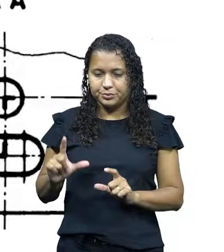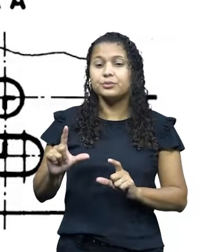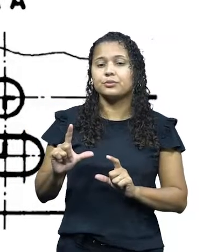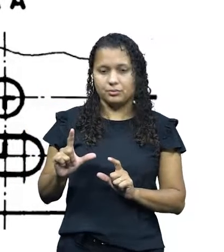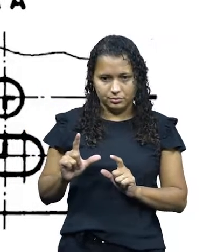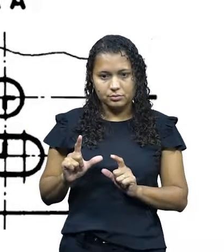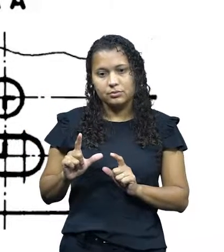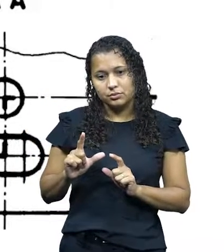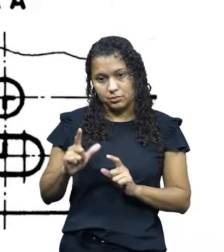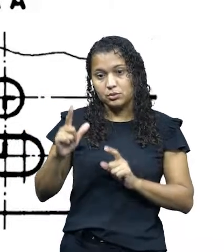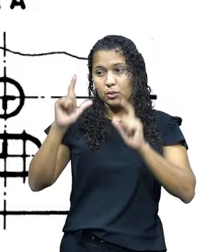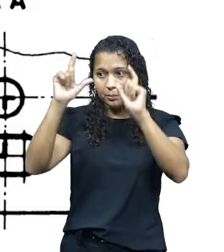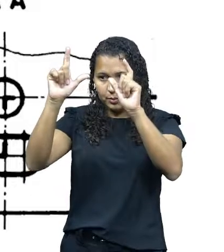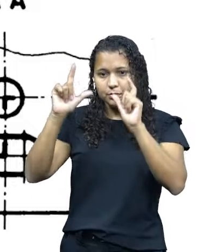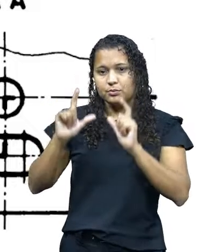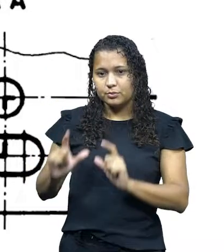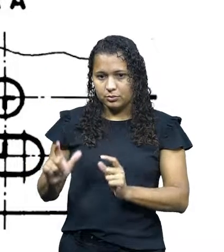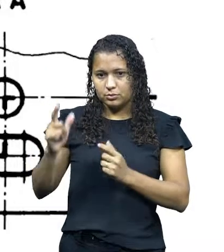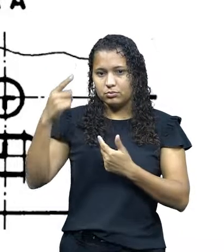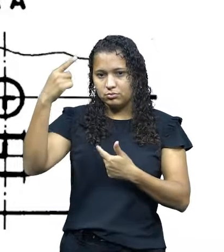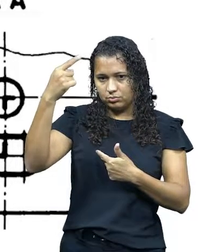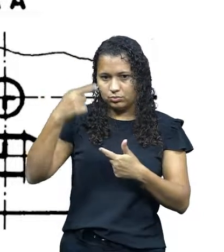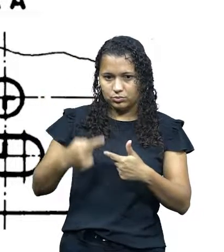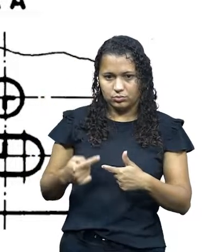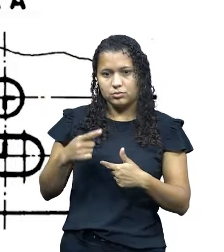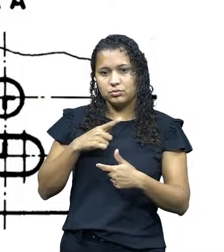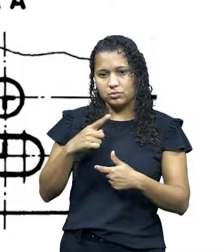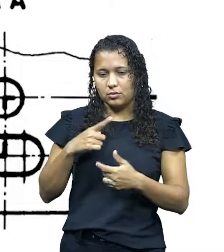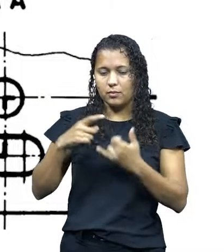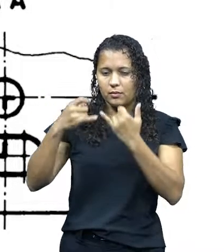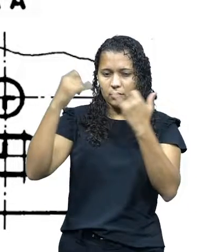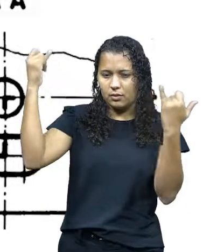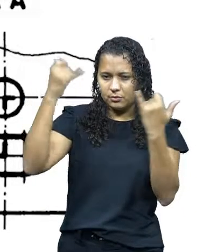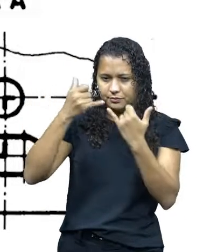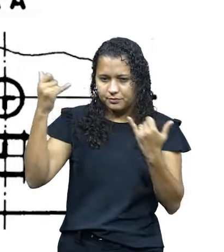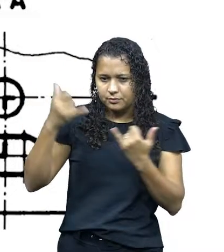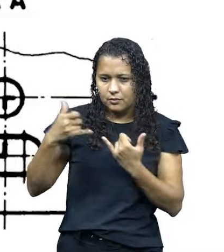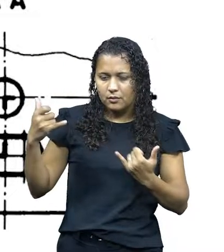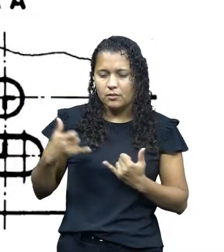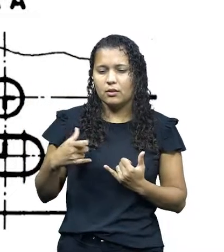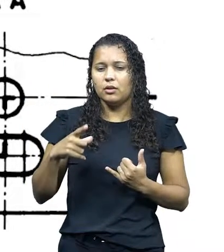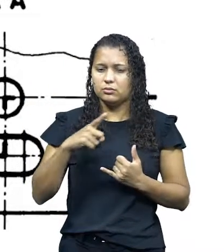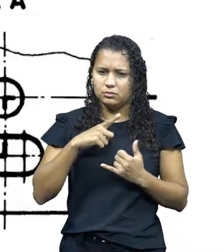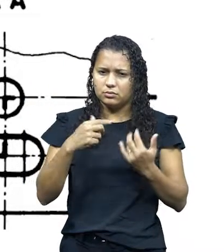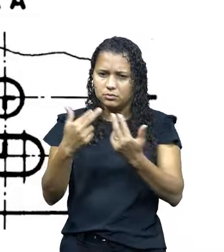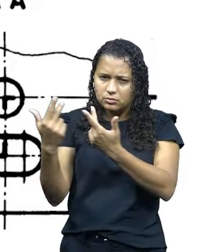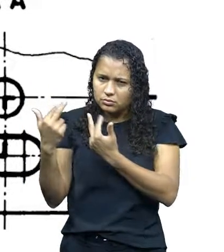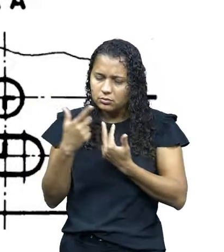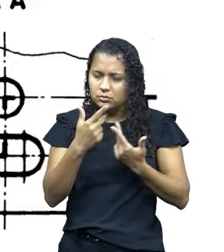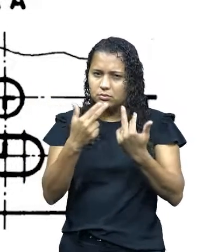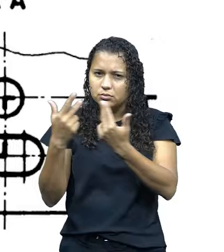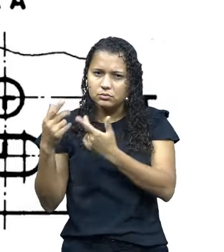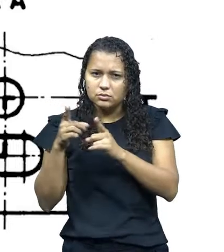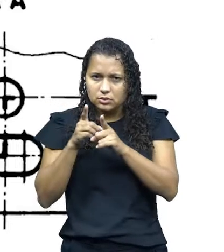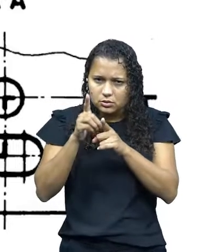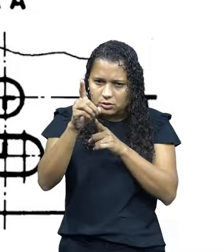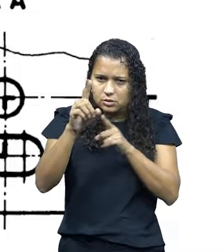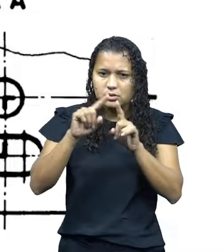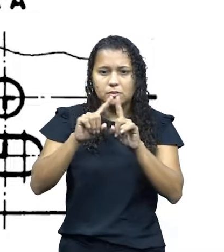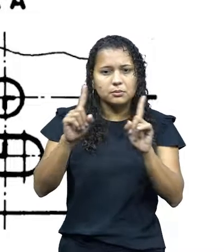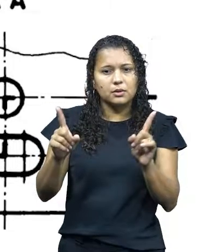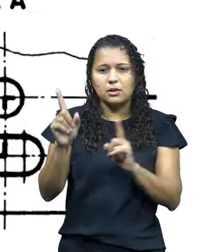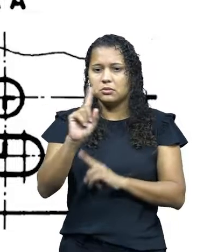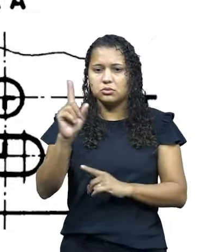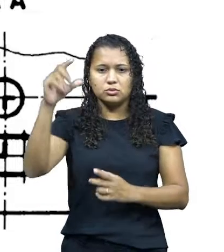peças alinhadas, são dois elementos alinhados, né? E suas linhas, elas estão na mesma